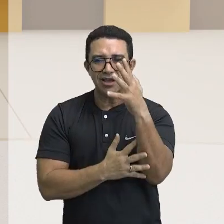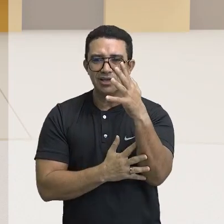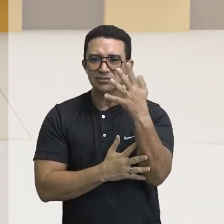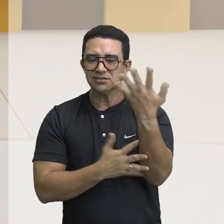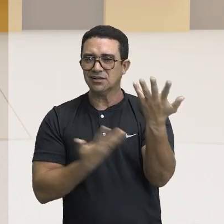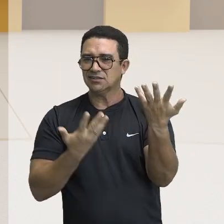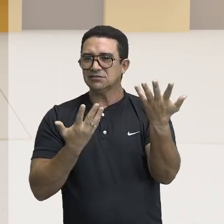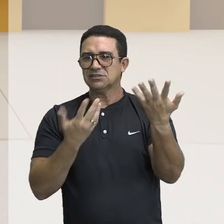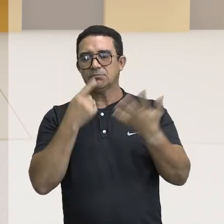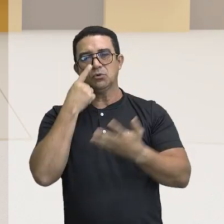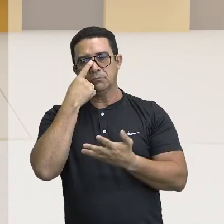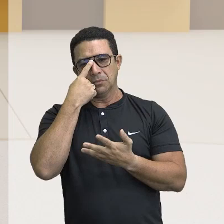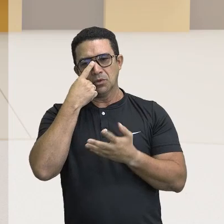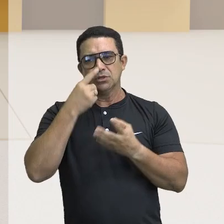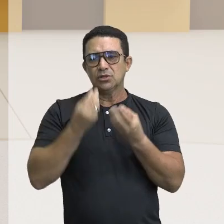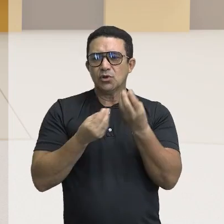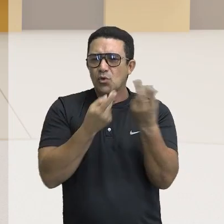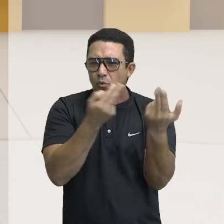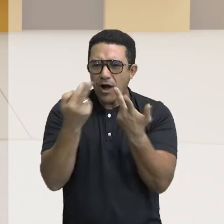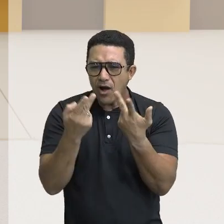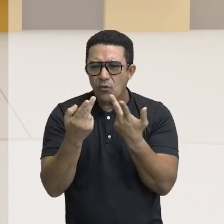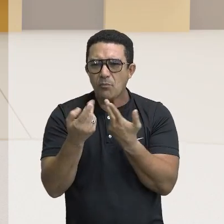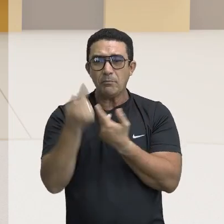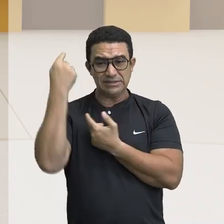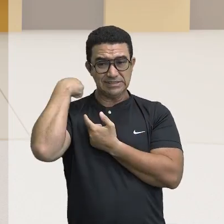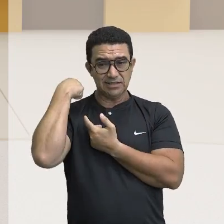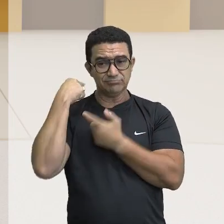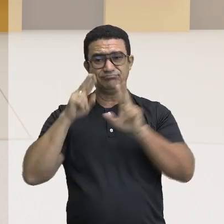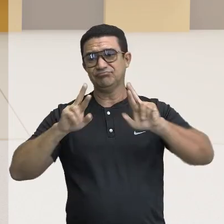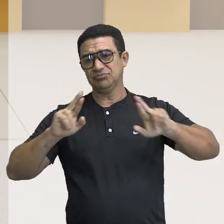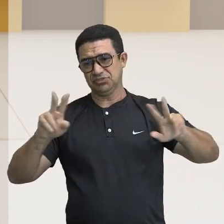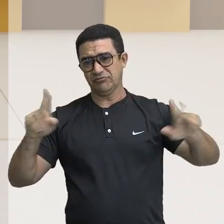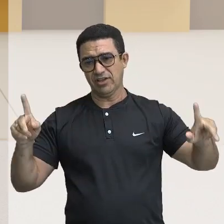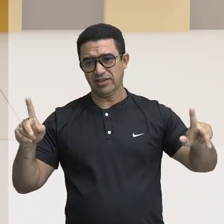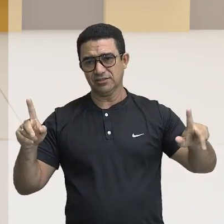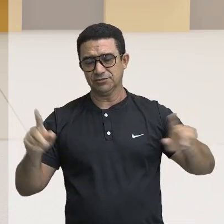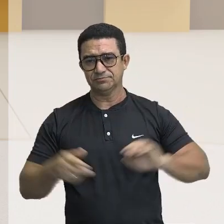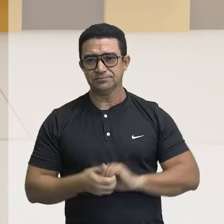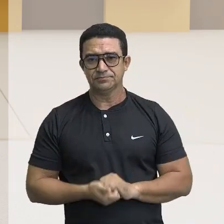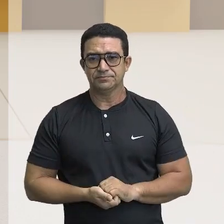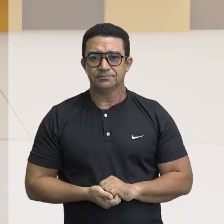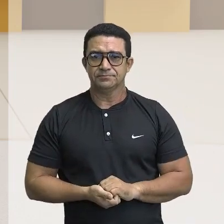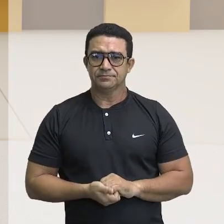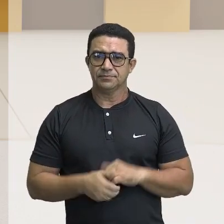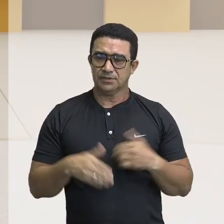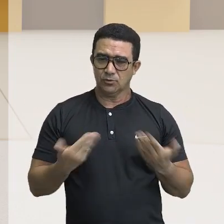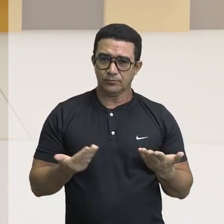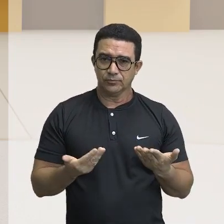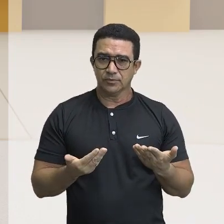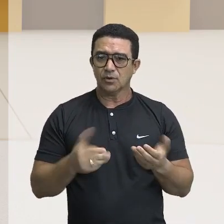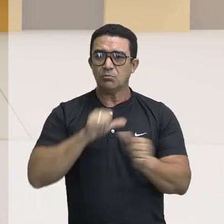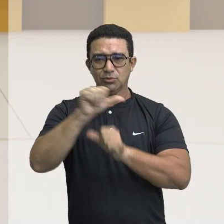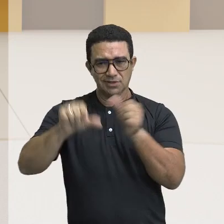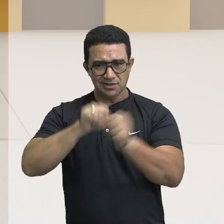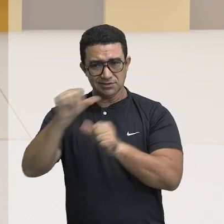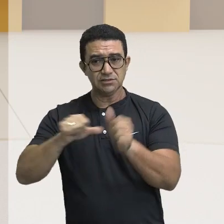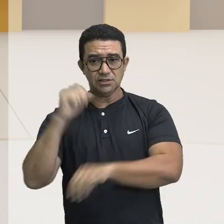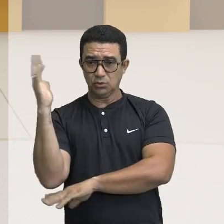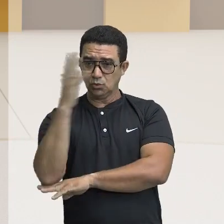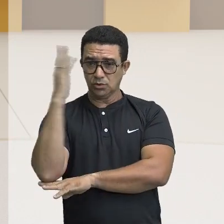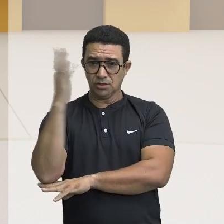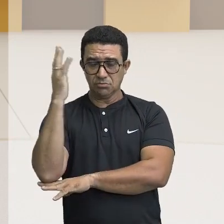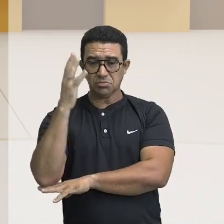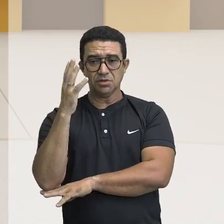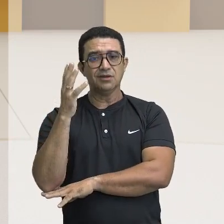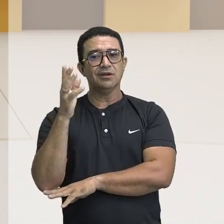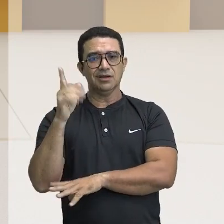dinâmica permanente com a atmosfera e com os fluxos energéticos da biosfera. Dessa forma, alterações climáticas podem